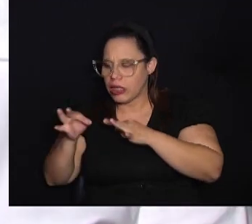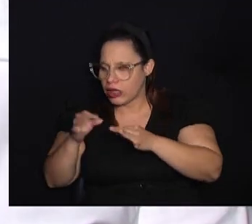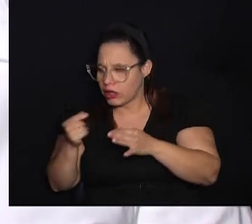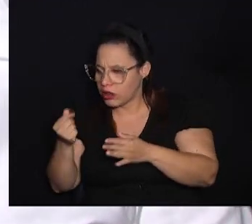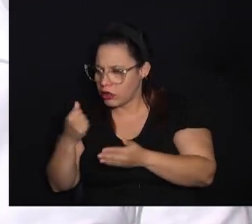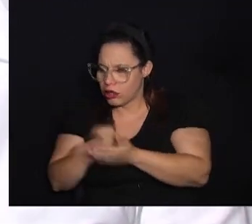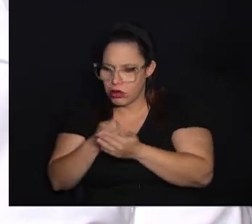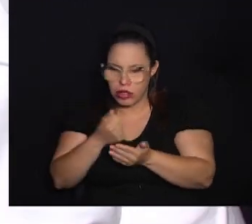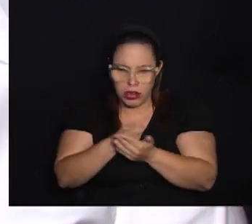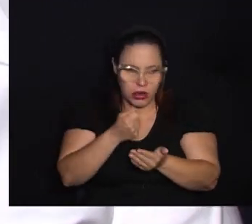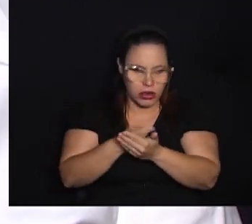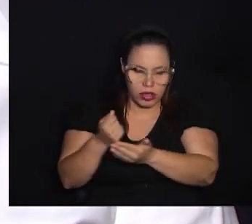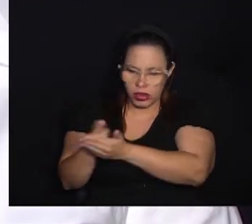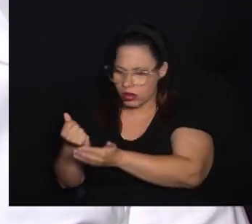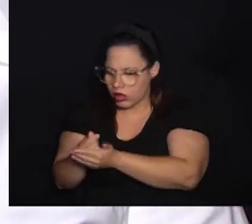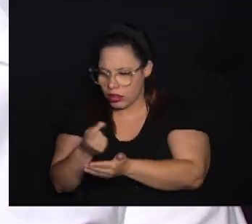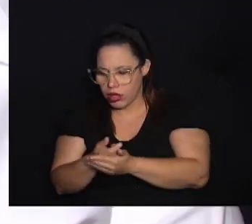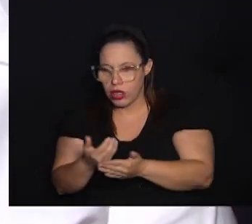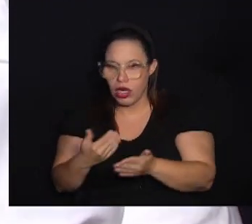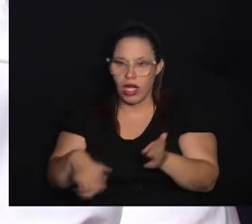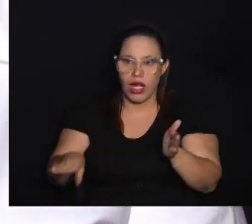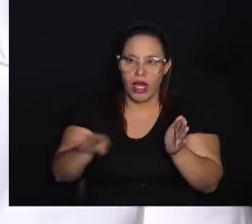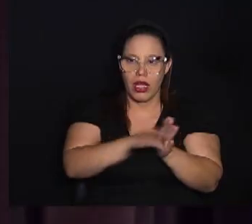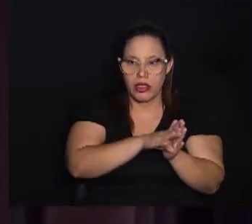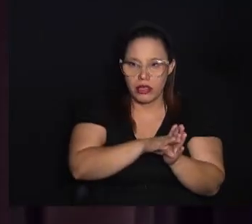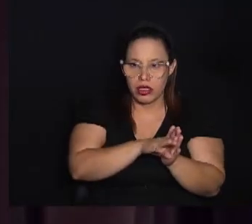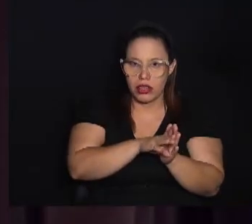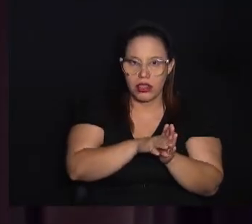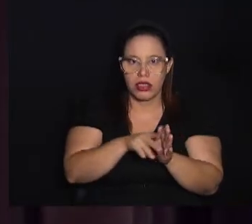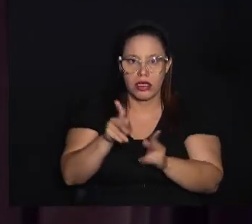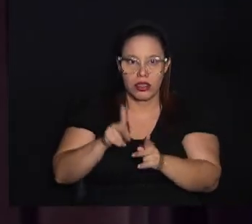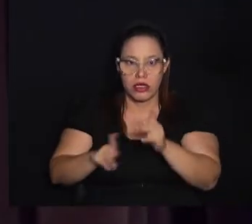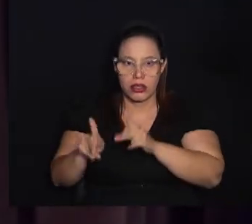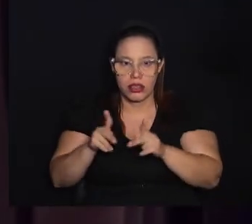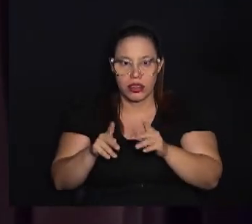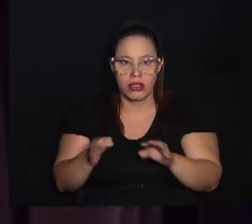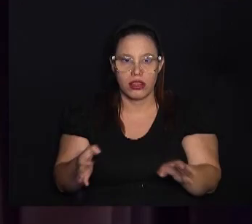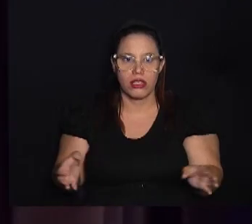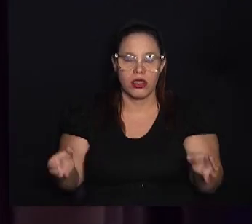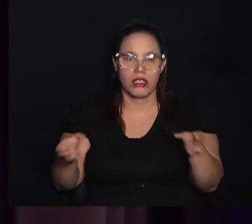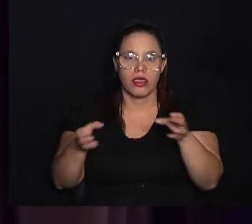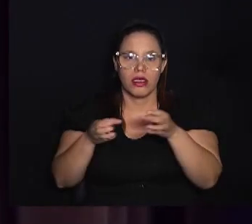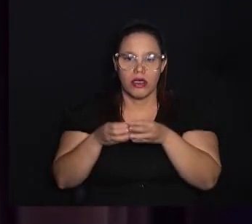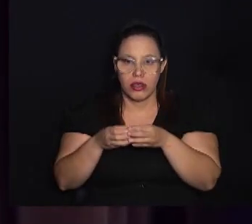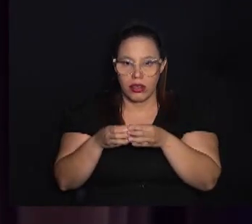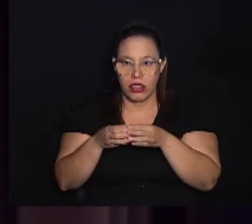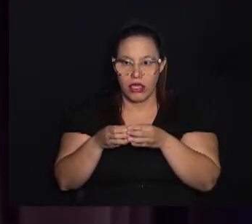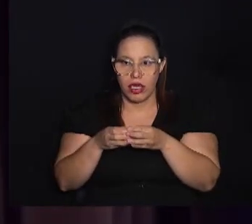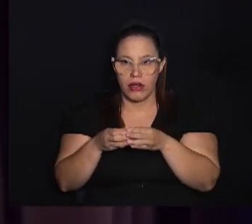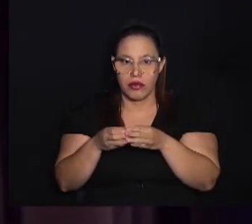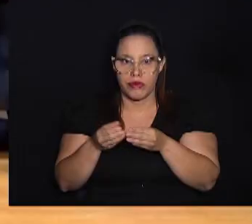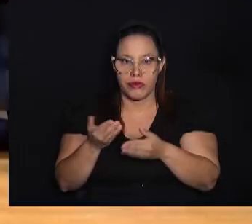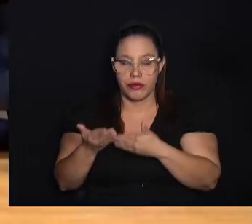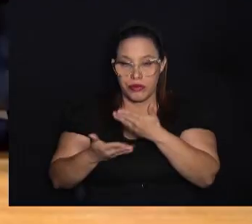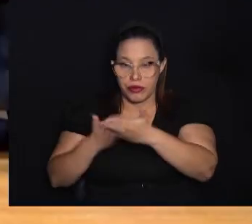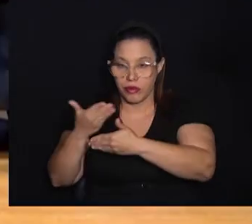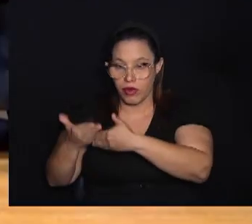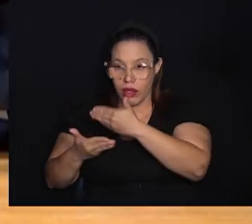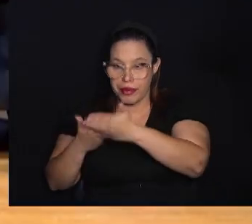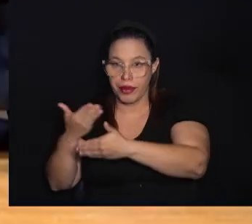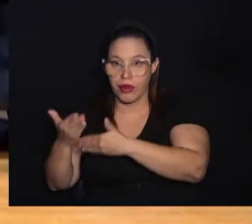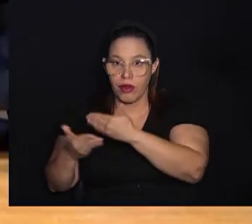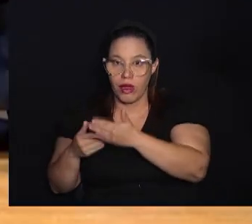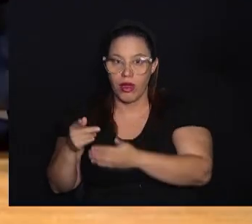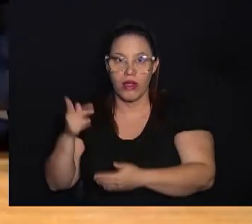e o dinheiro e as ações cheguem na ponta, cheguem na população. O encontro tem como atribuição colaborar para a implementação da